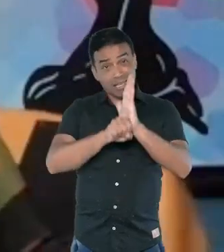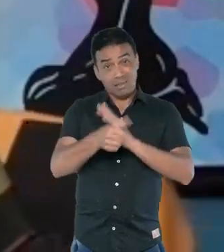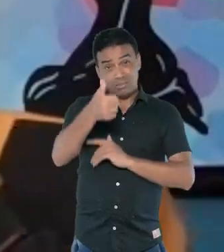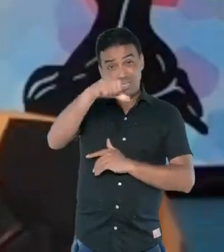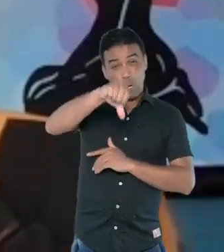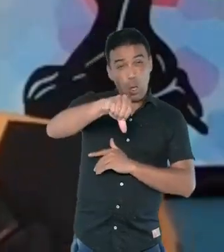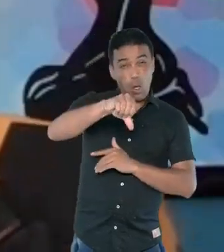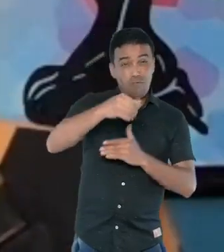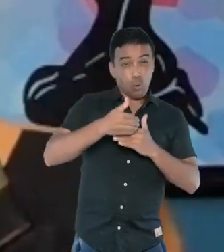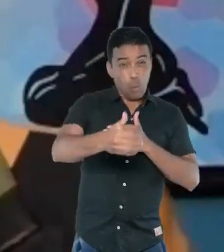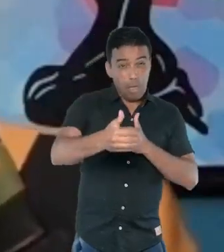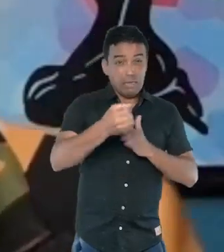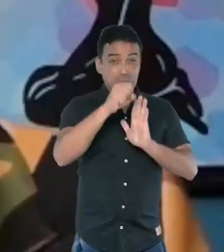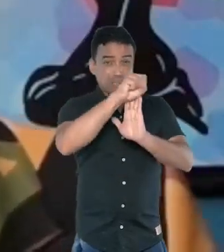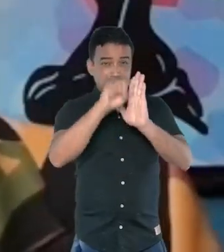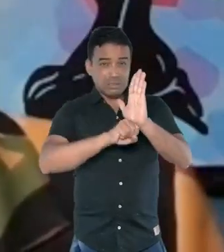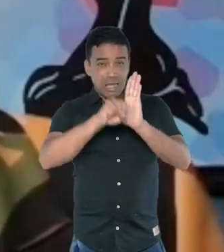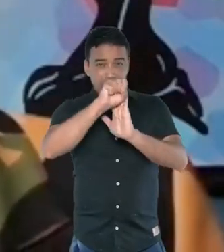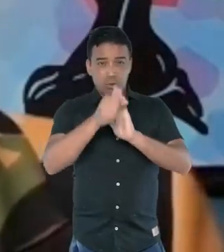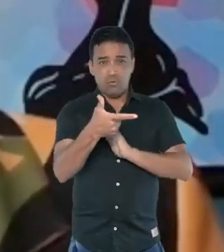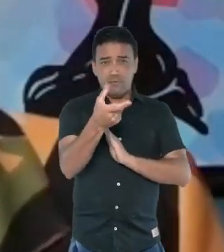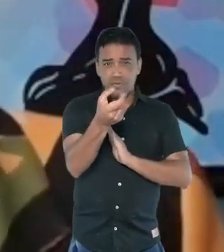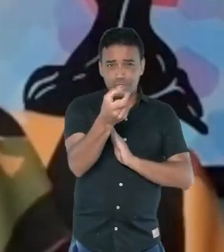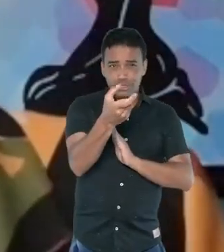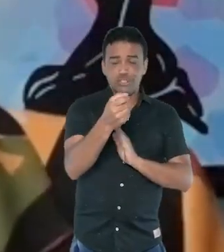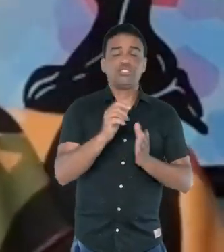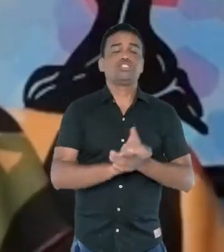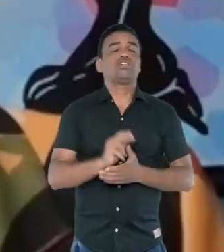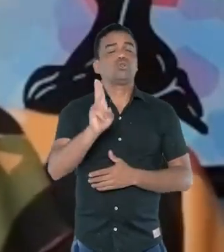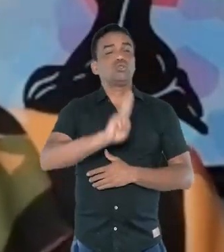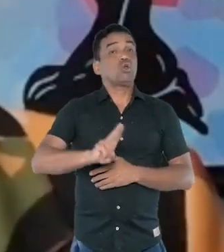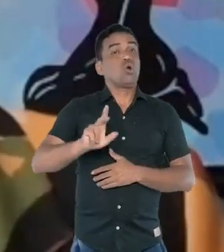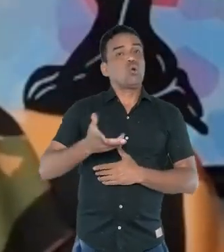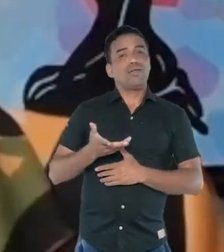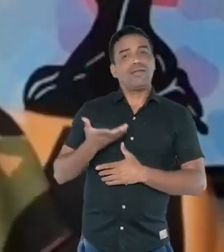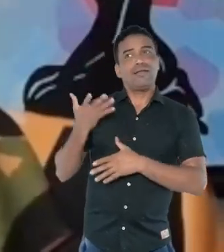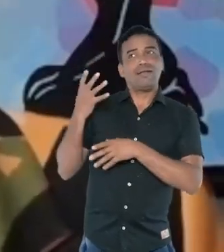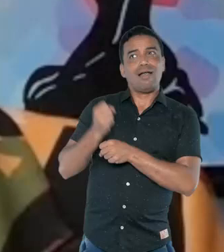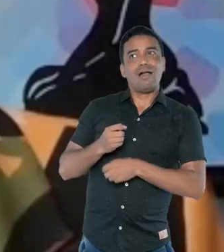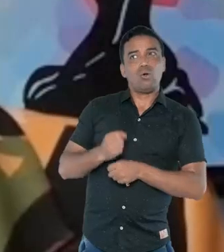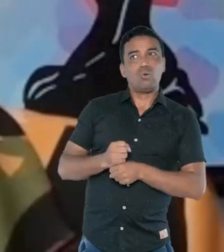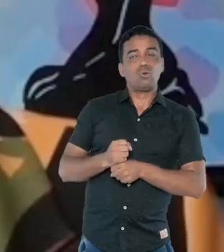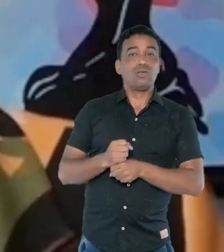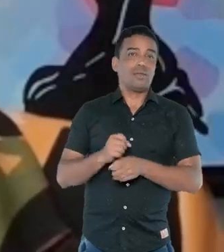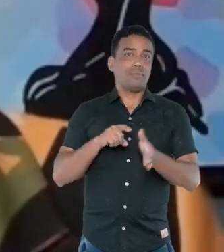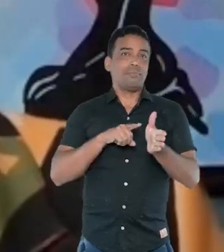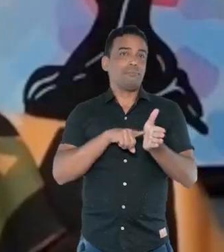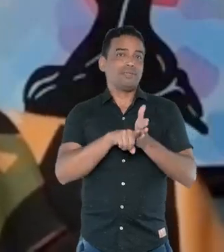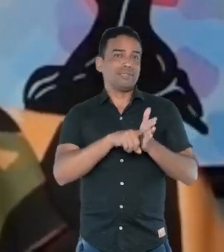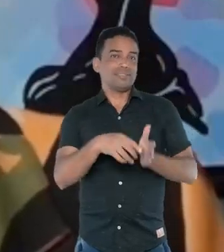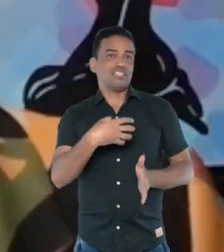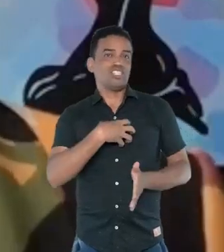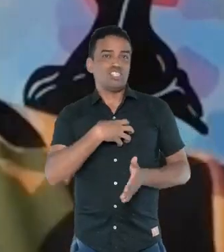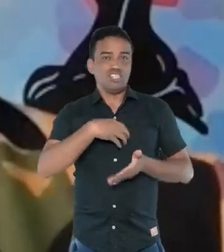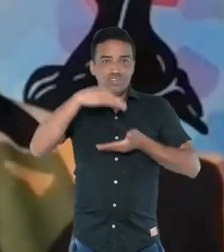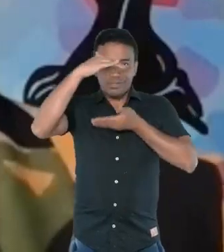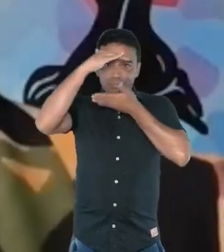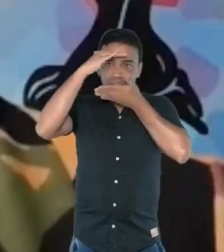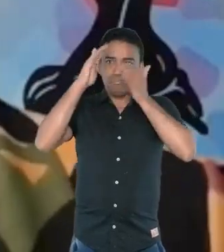do século XIX, início do século XX, a gente usou muito essa lógica da administração científica,